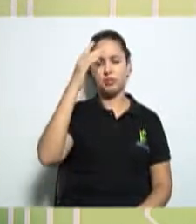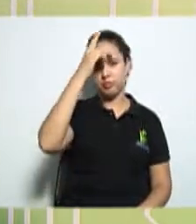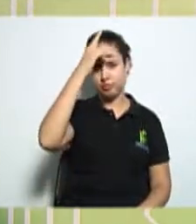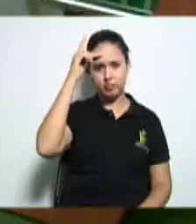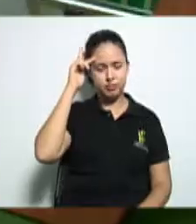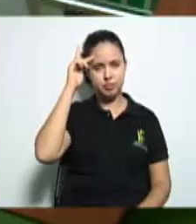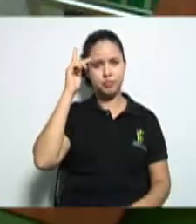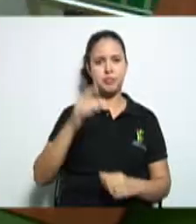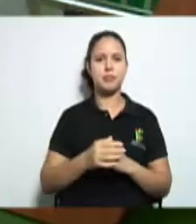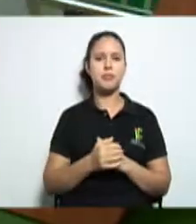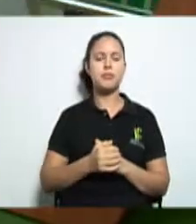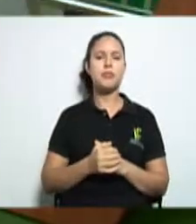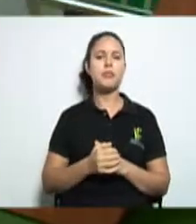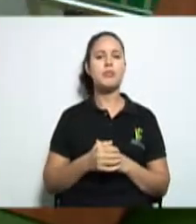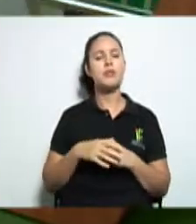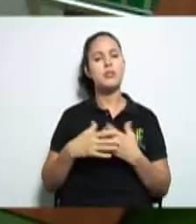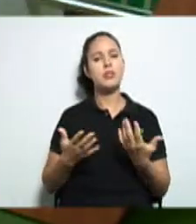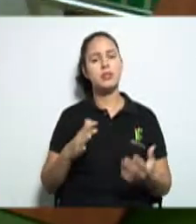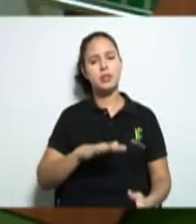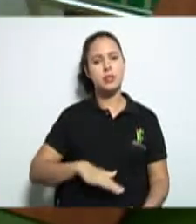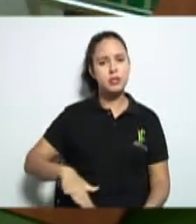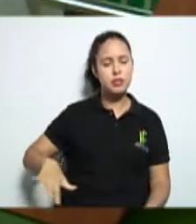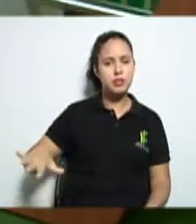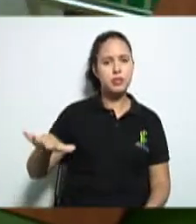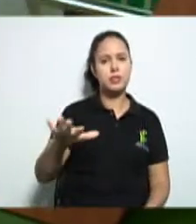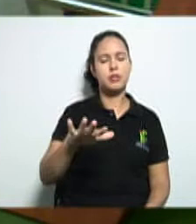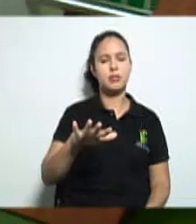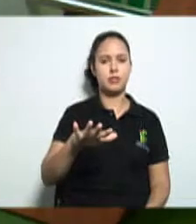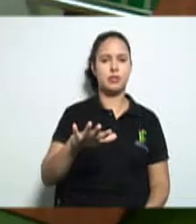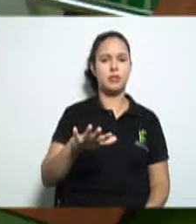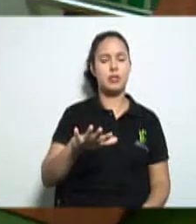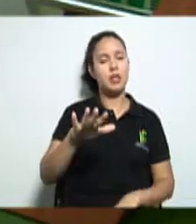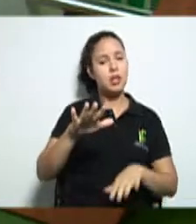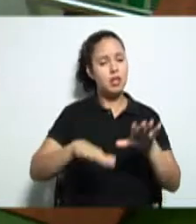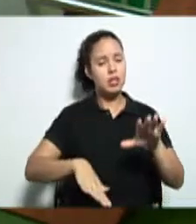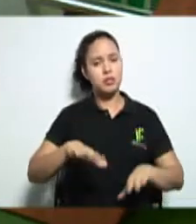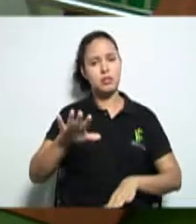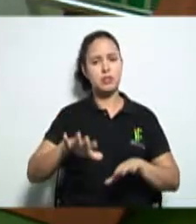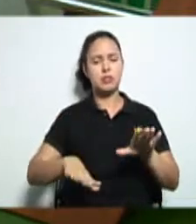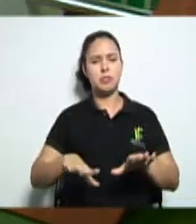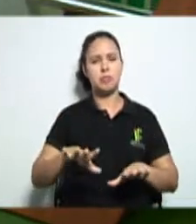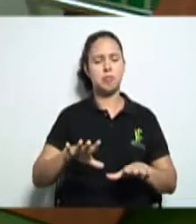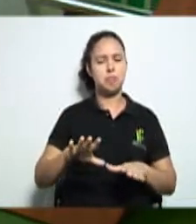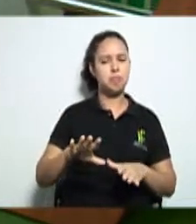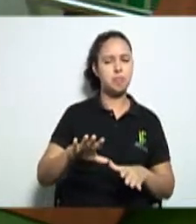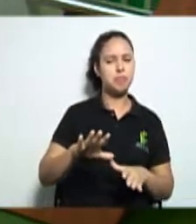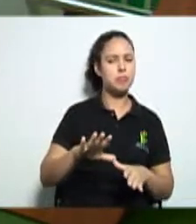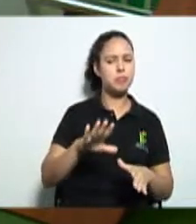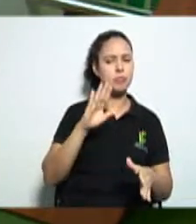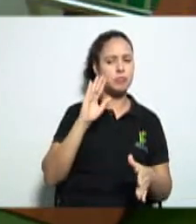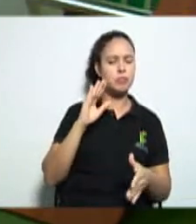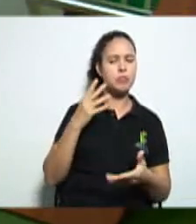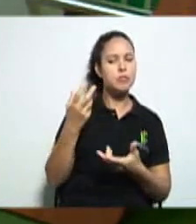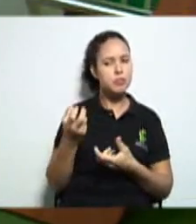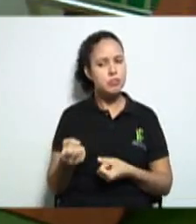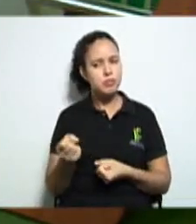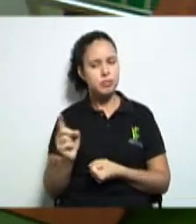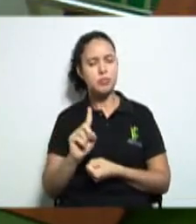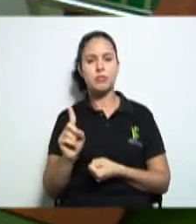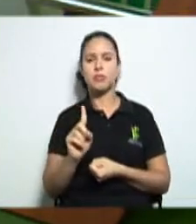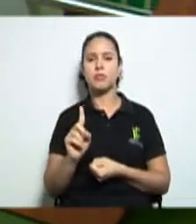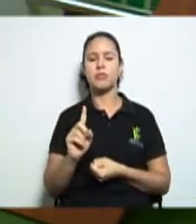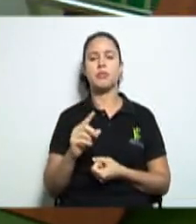Maraí, em todo ambiente, às vezes a gente não concorda totalmente com as outras pessoas, e na empresa